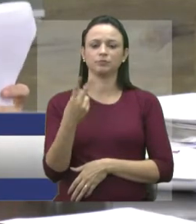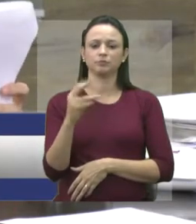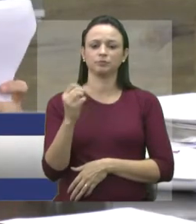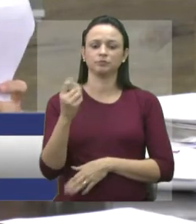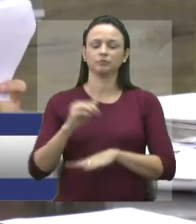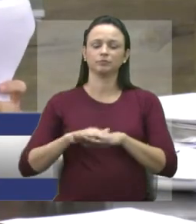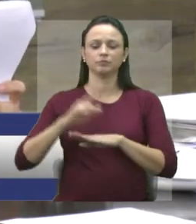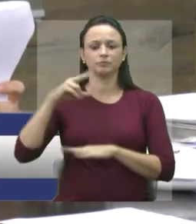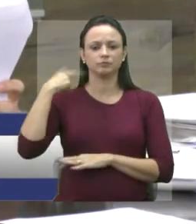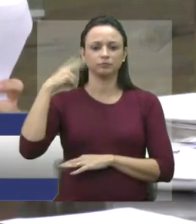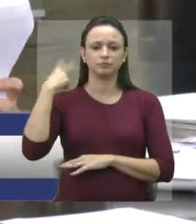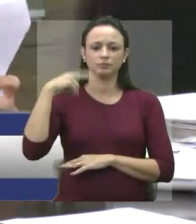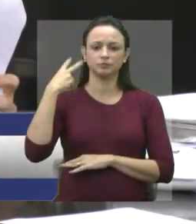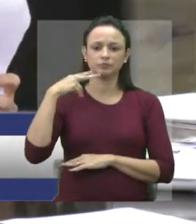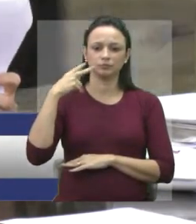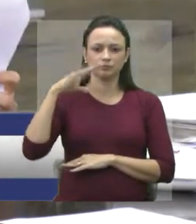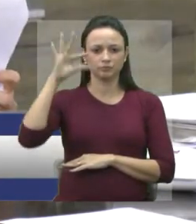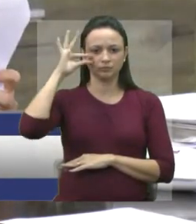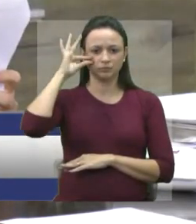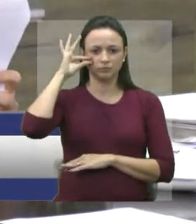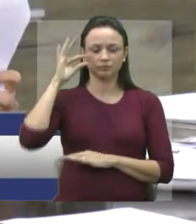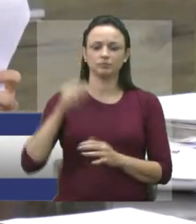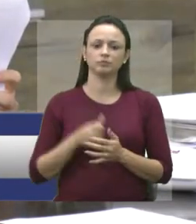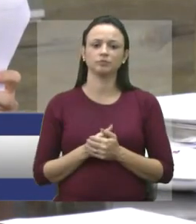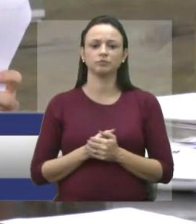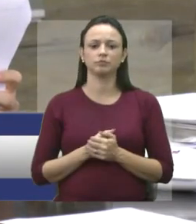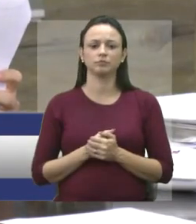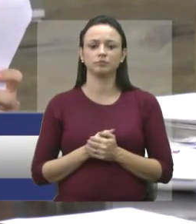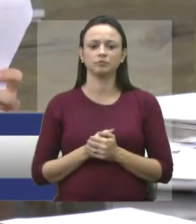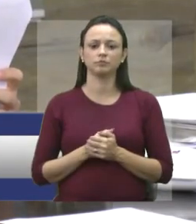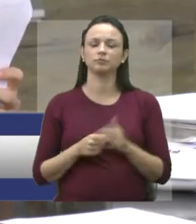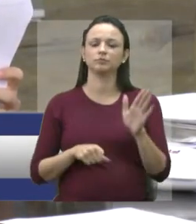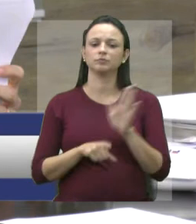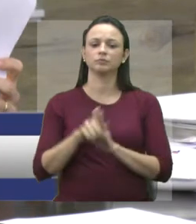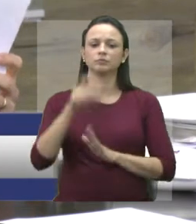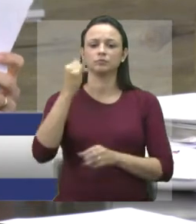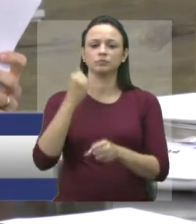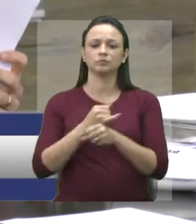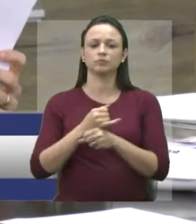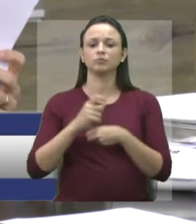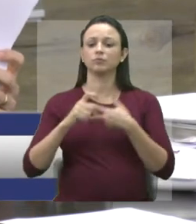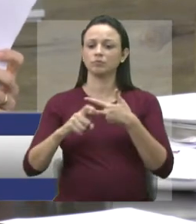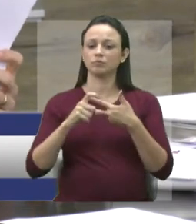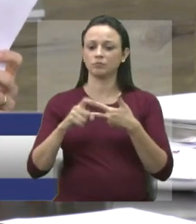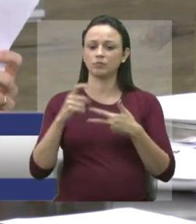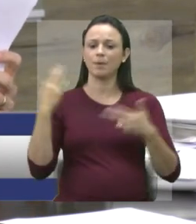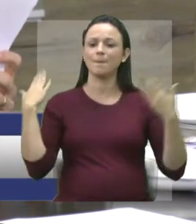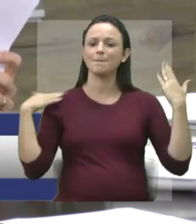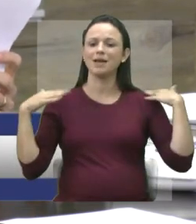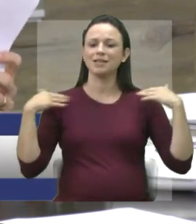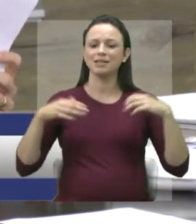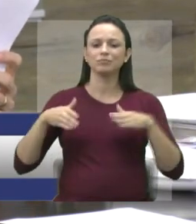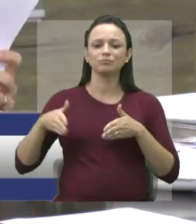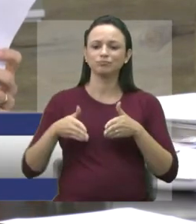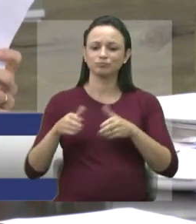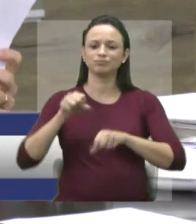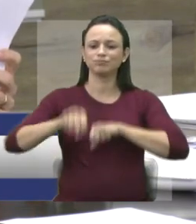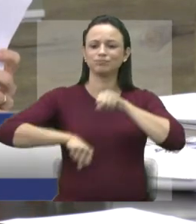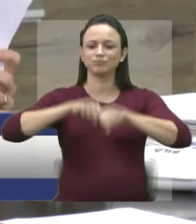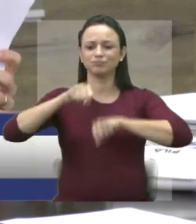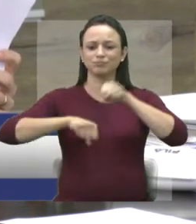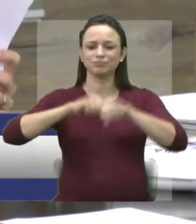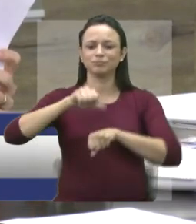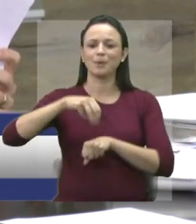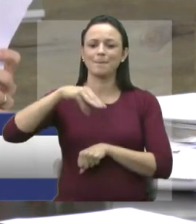631/2019, autoria vereador Wagner Brasil de Barros. Indagando ao chefe do executivo se o passeio ciclístico José Maciel Filho